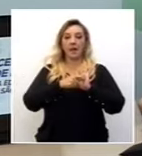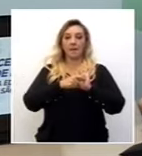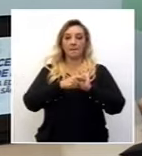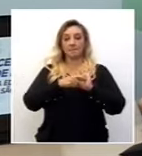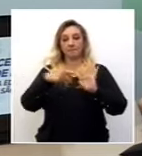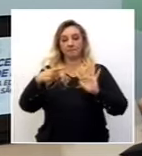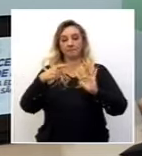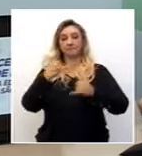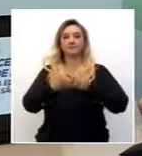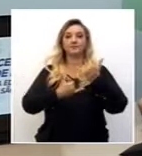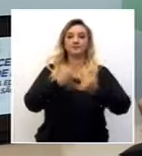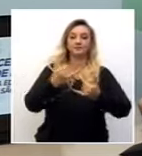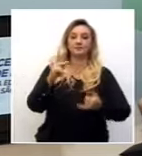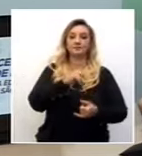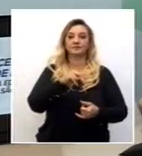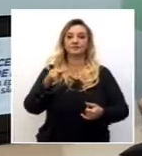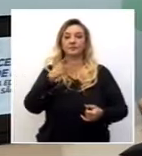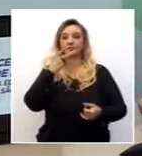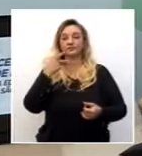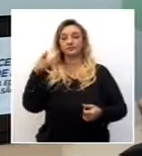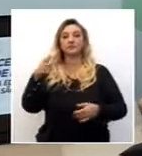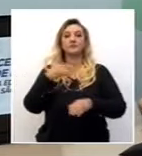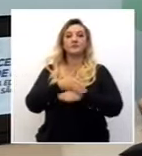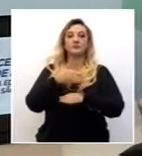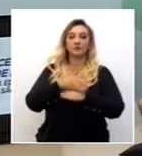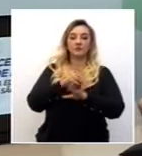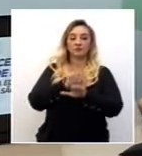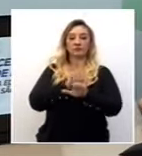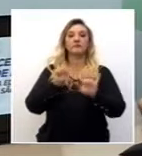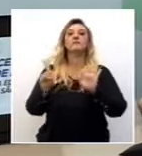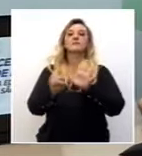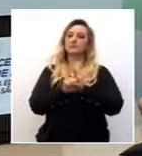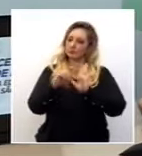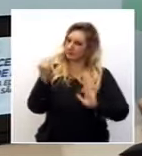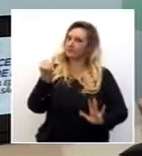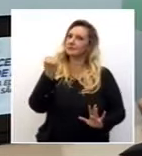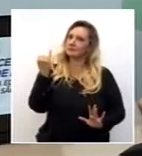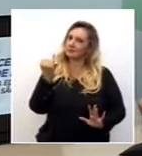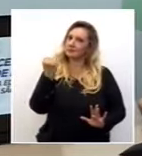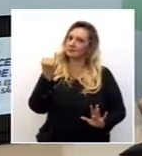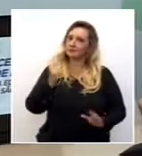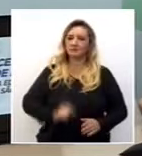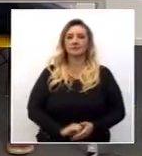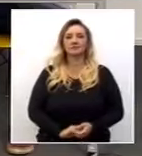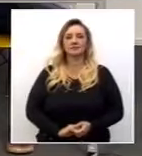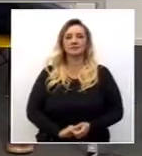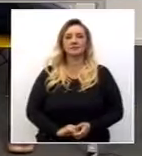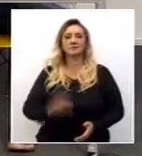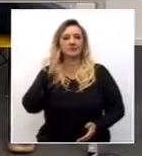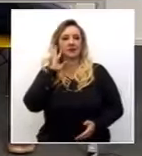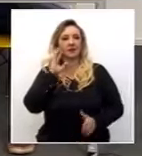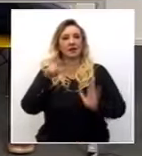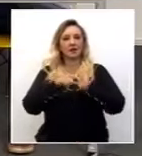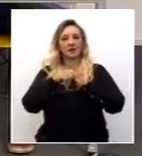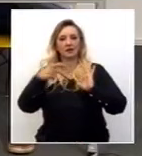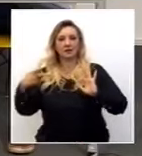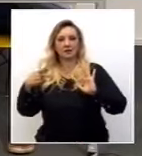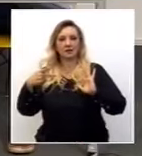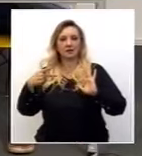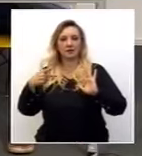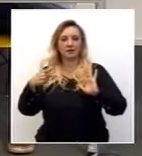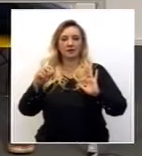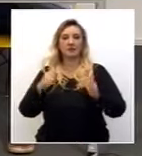O professor Samuel fala da participação e o protagonismo, que é importante, né, do aluno. Muito legal essa questão do aplicativo de jogos,